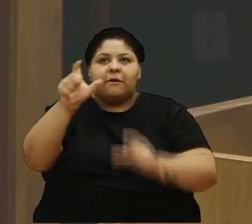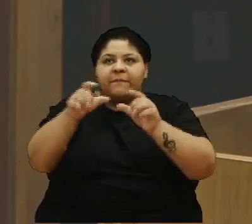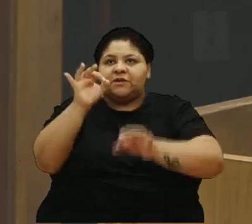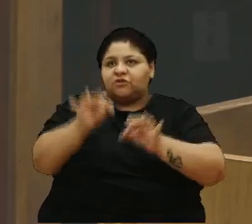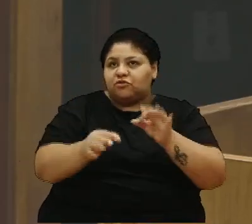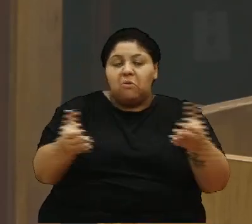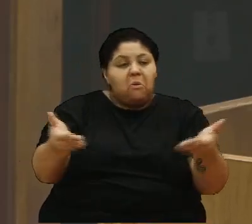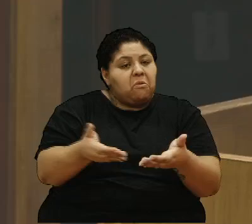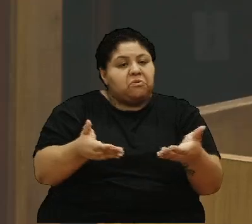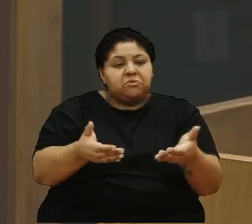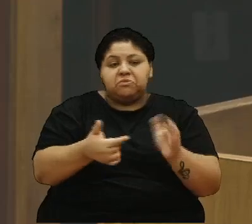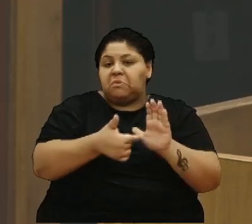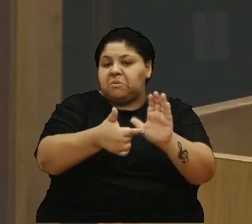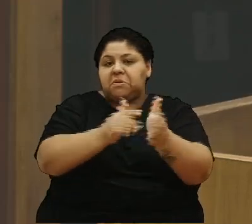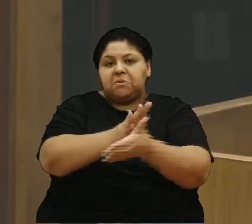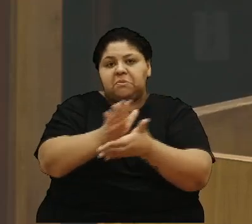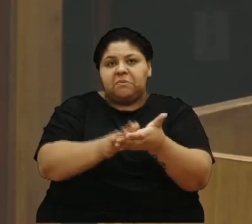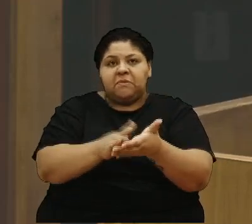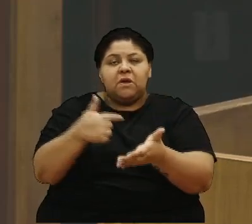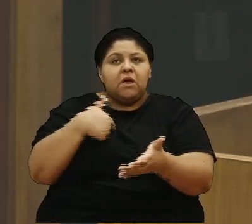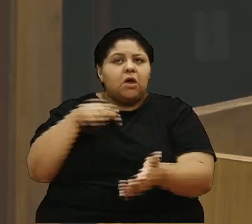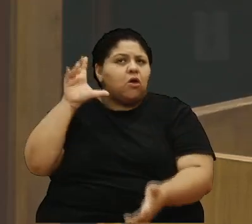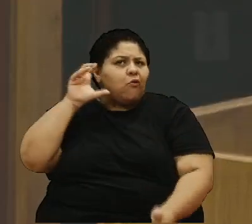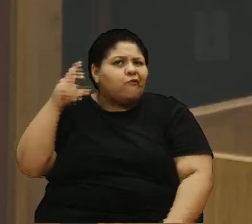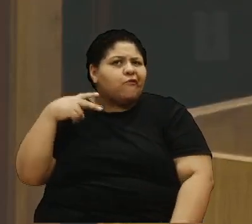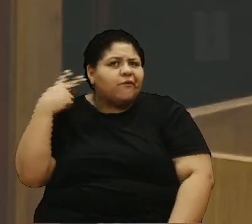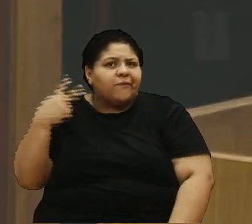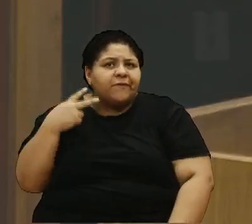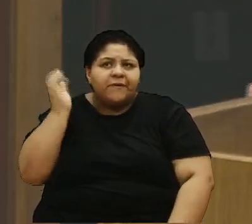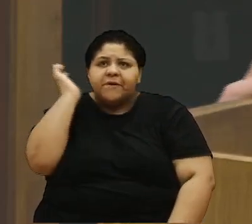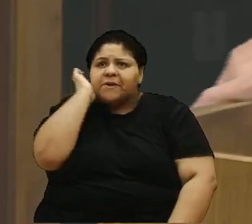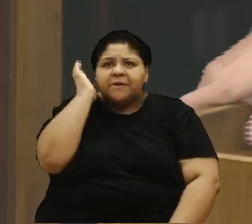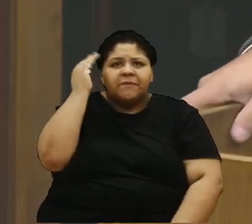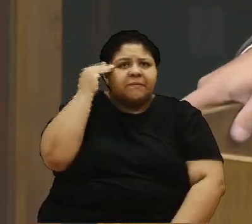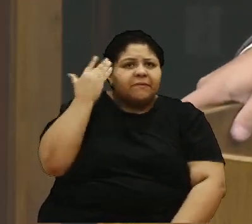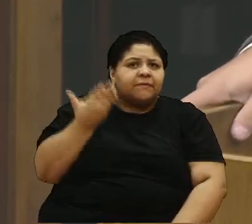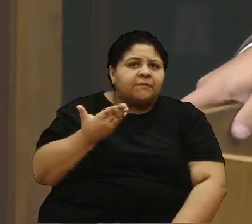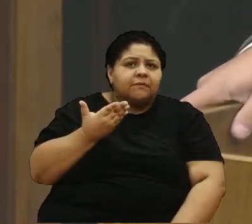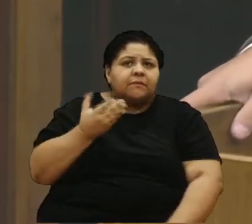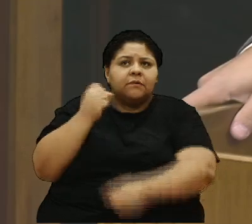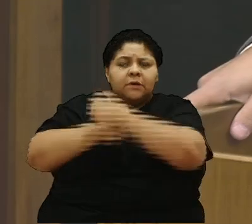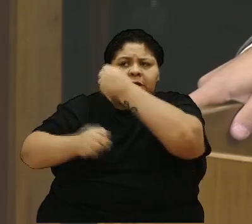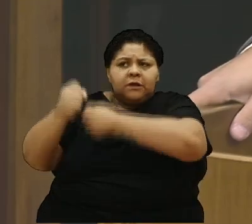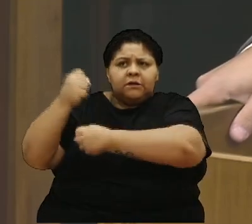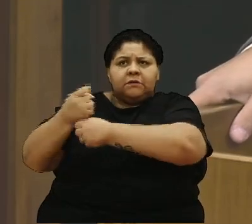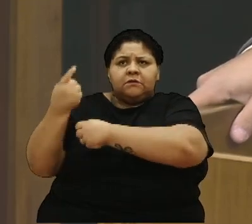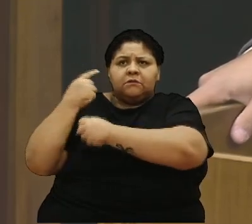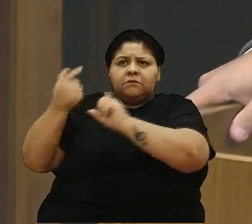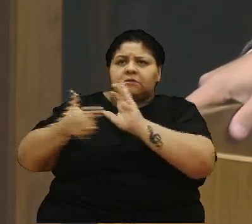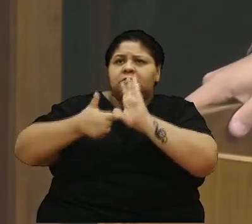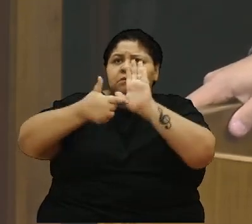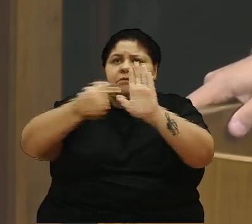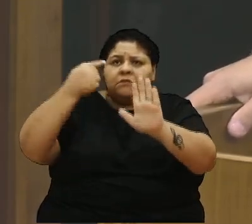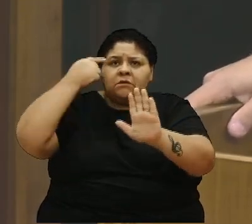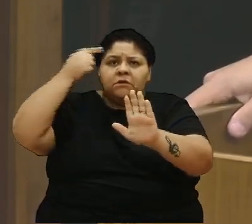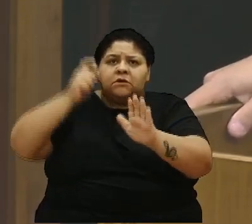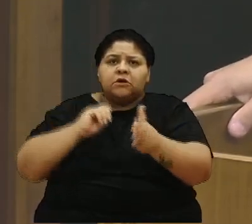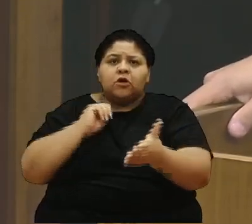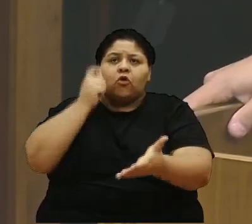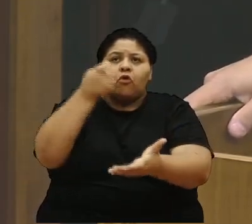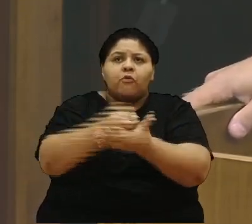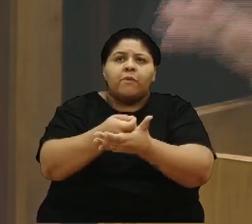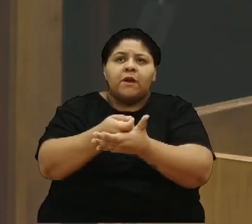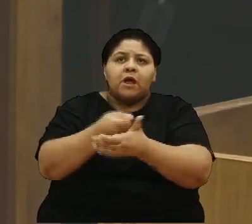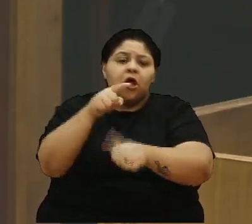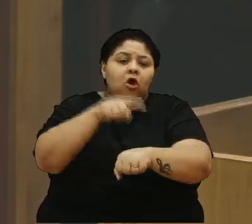nenhuma alternativa. Eu ouvi aqui o vereador Felipe Gremmelmaier, na legislatura passada, apresentando a ideia de comprar horas médicas,